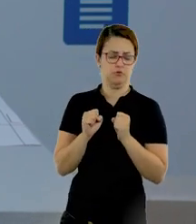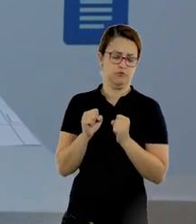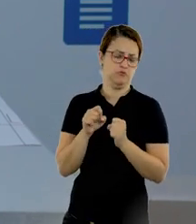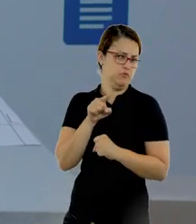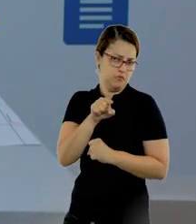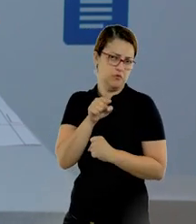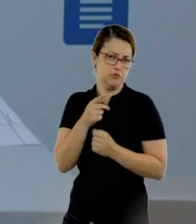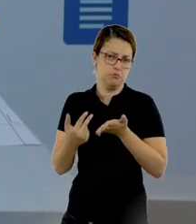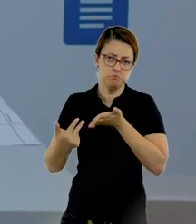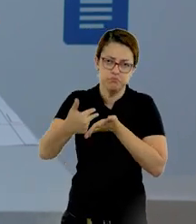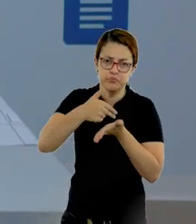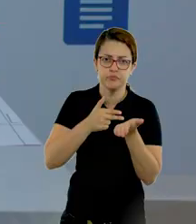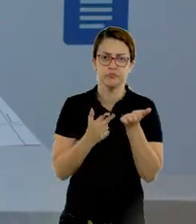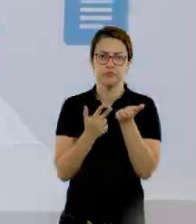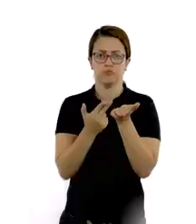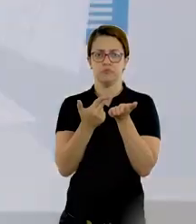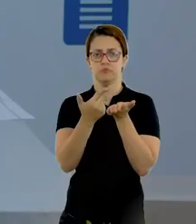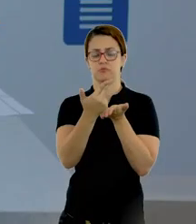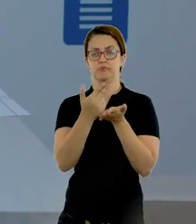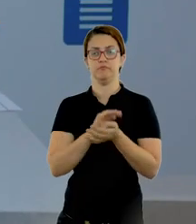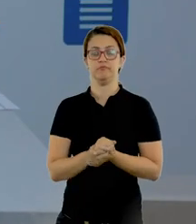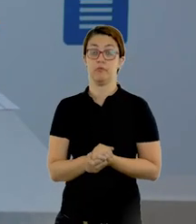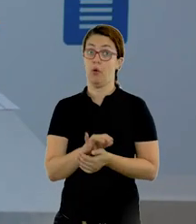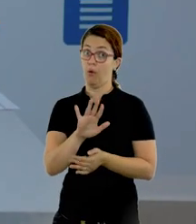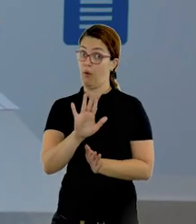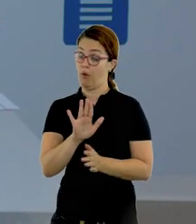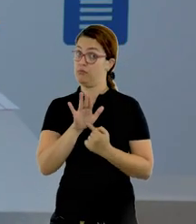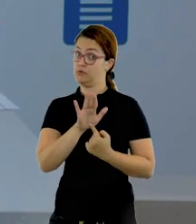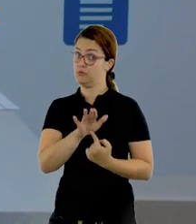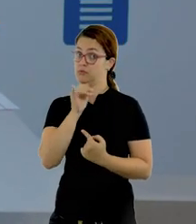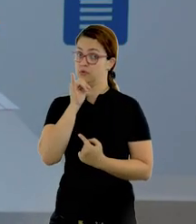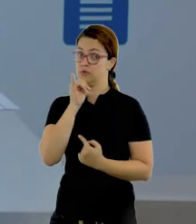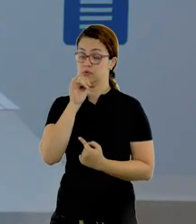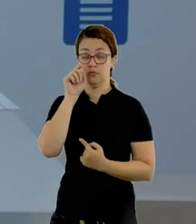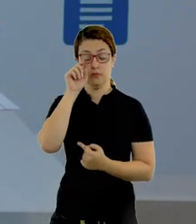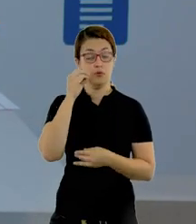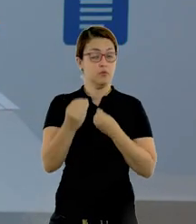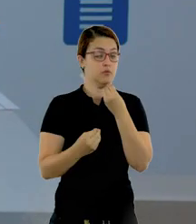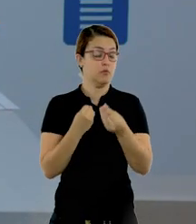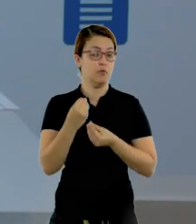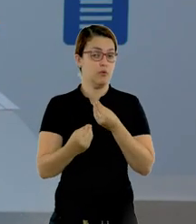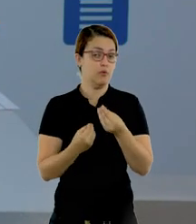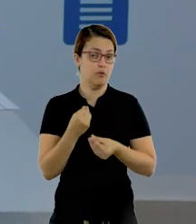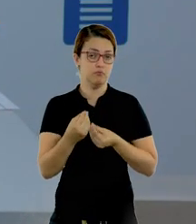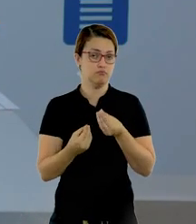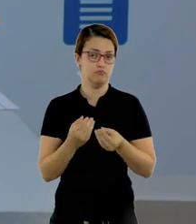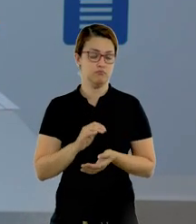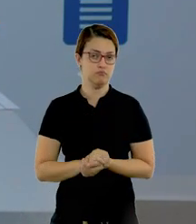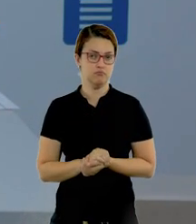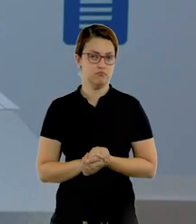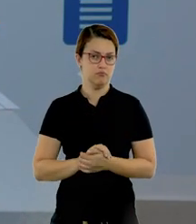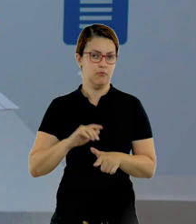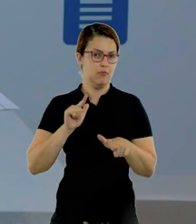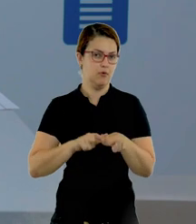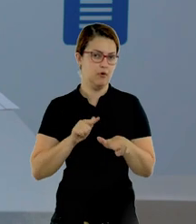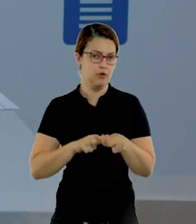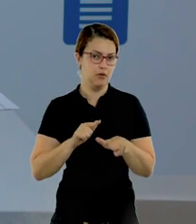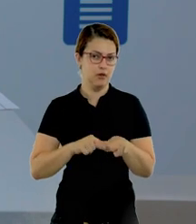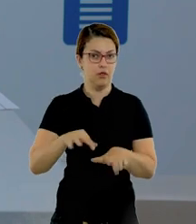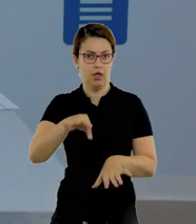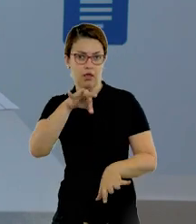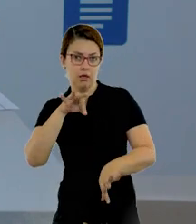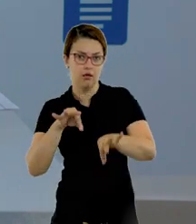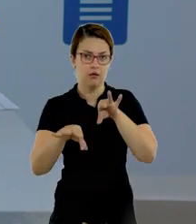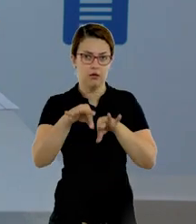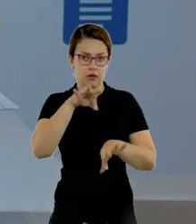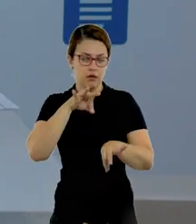mesmo faz, tá? Eu só vou dar um exemplo de como vocês podem trabalhar as letras móveis antes